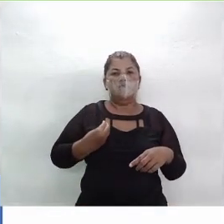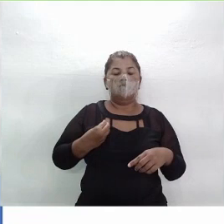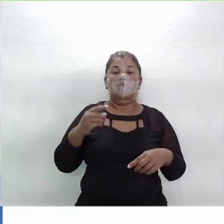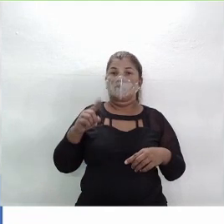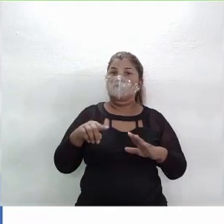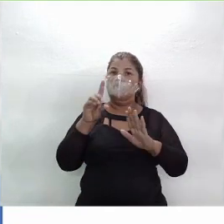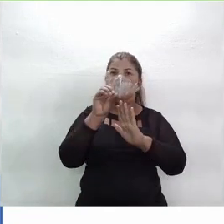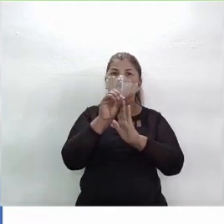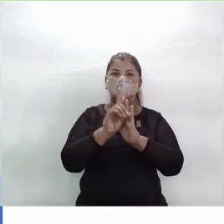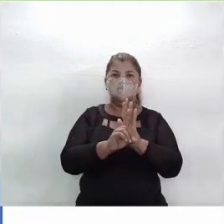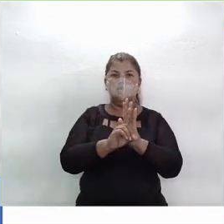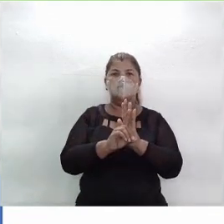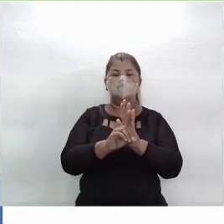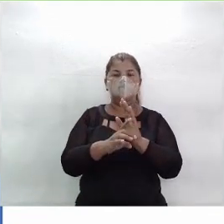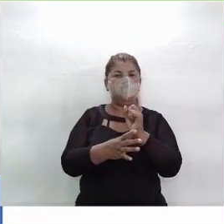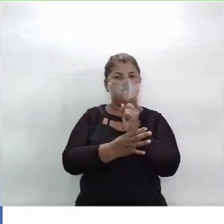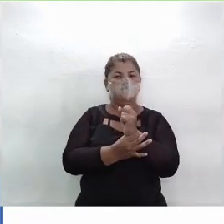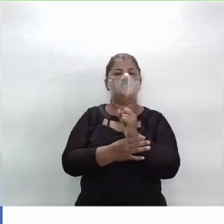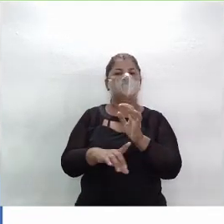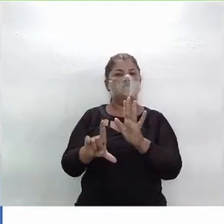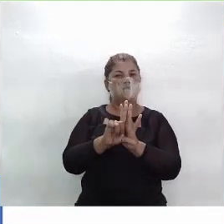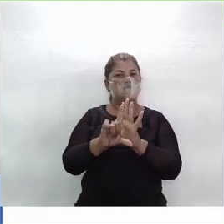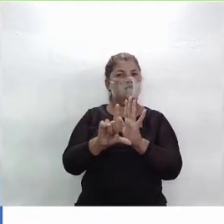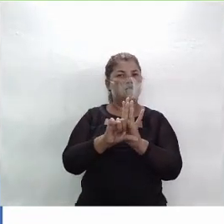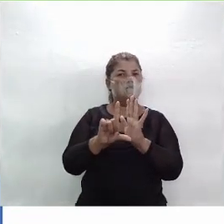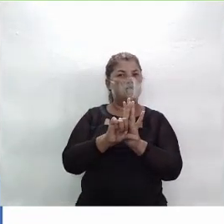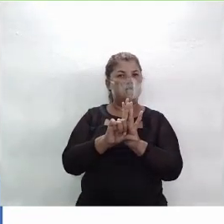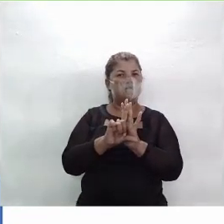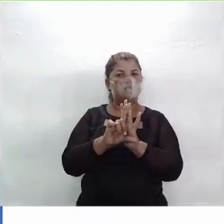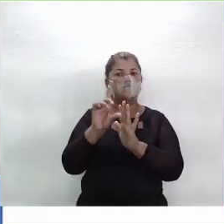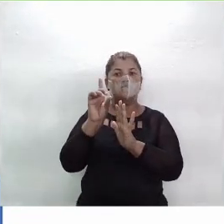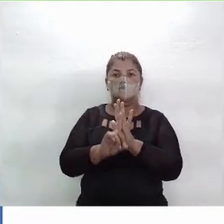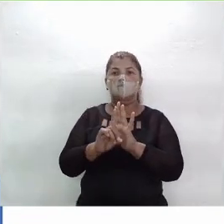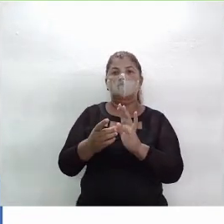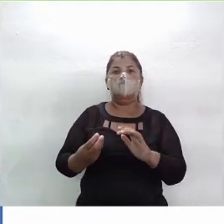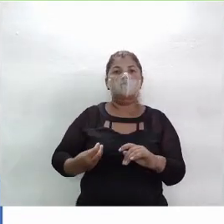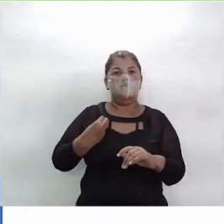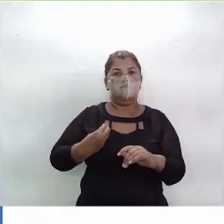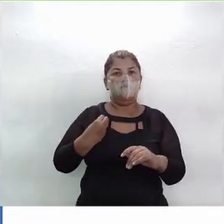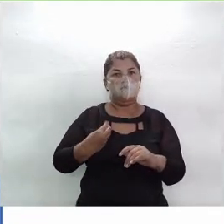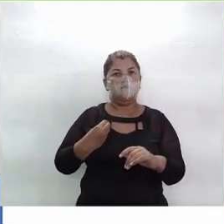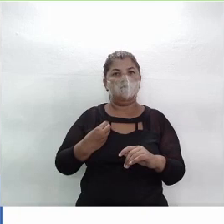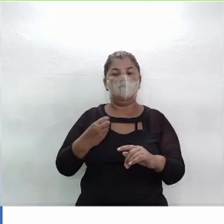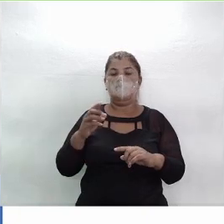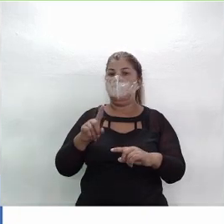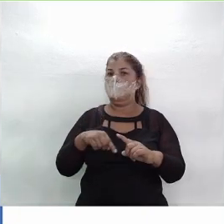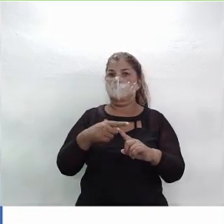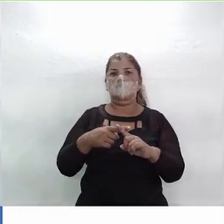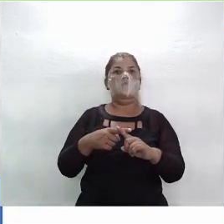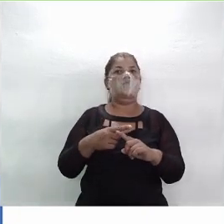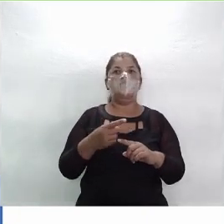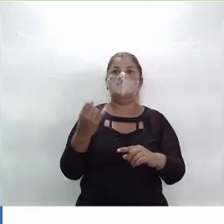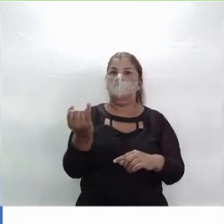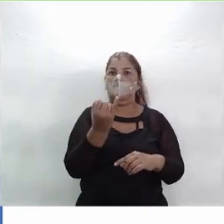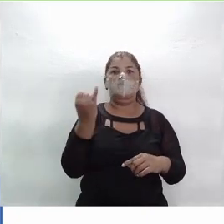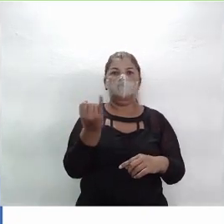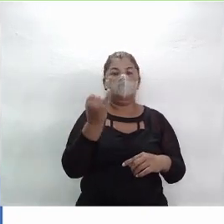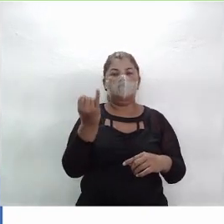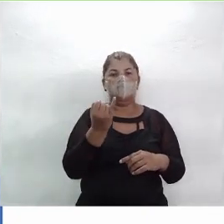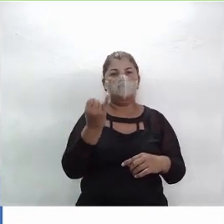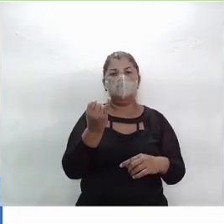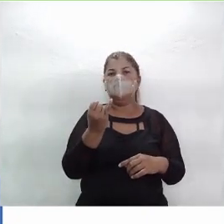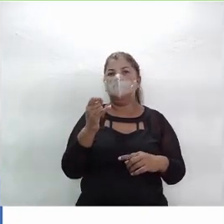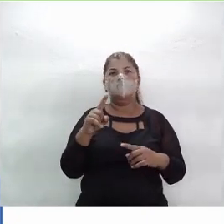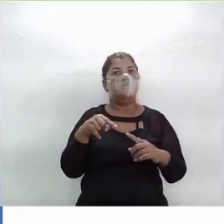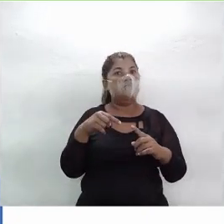vida é um direito garantido por lei. O direito à vida é o mais importante e